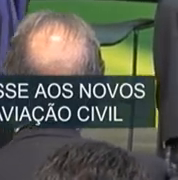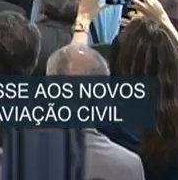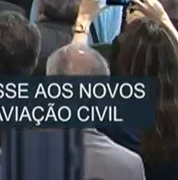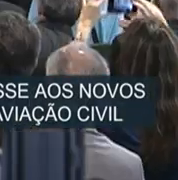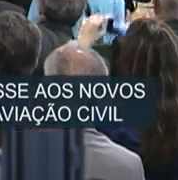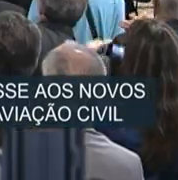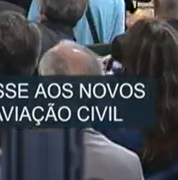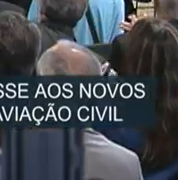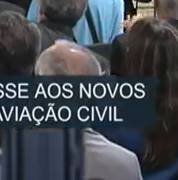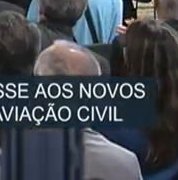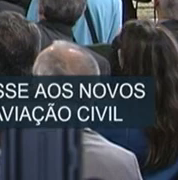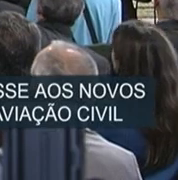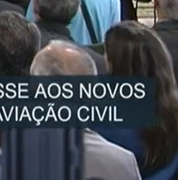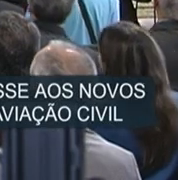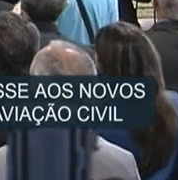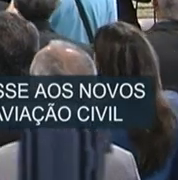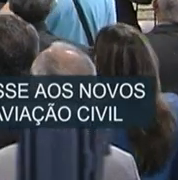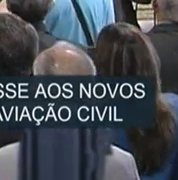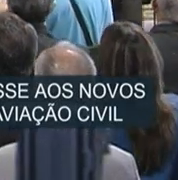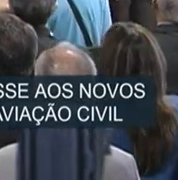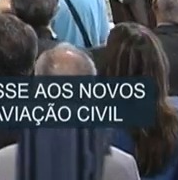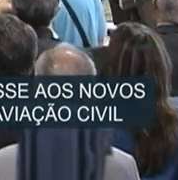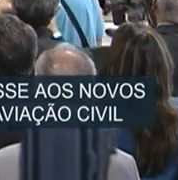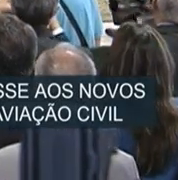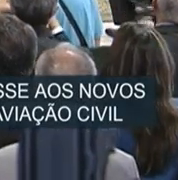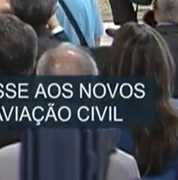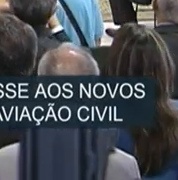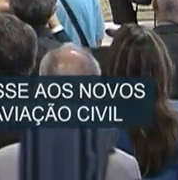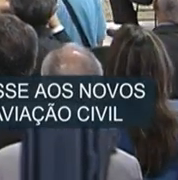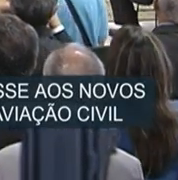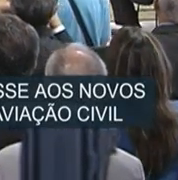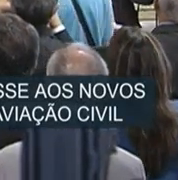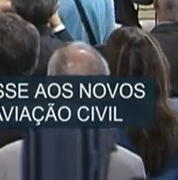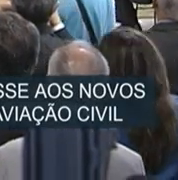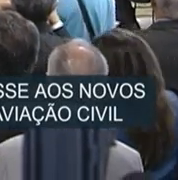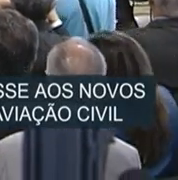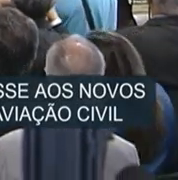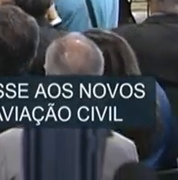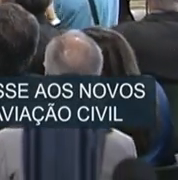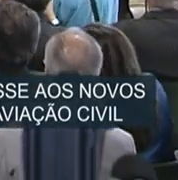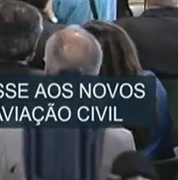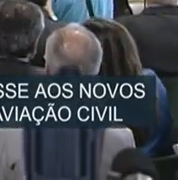posse com a palavra s a Presidenta da República Dilma